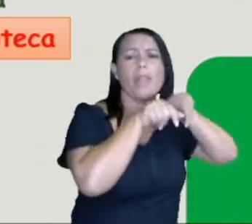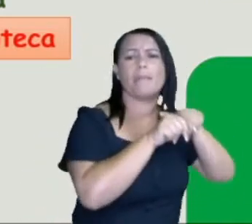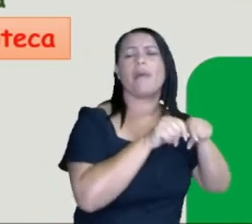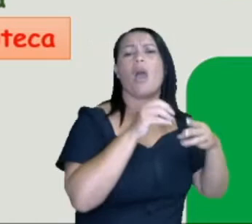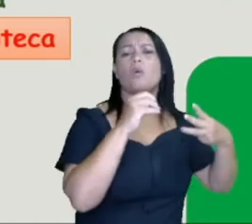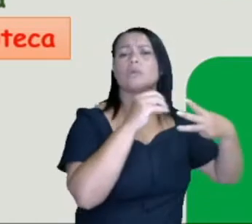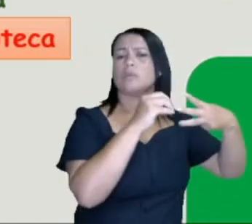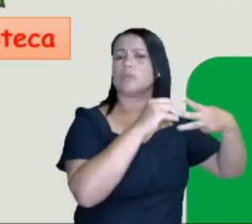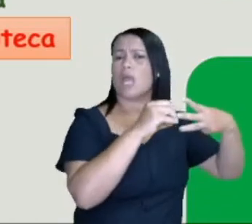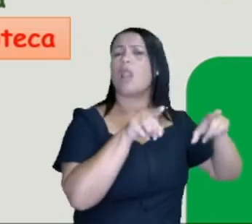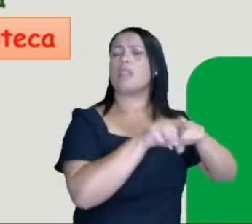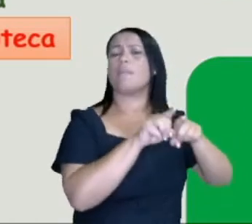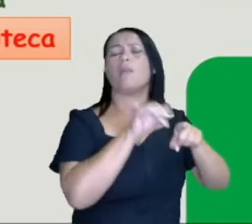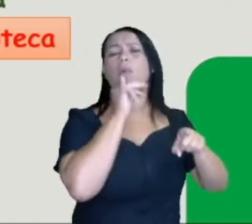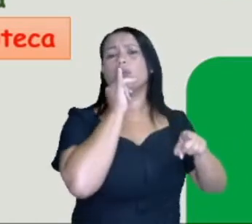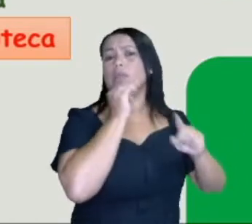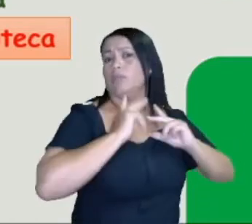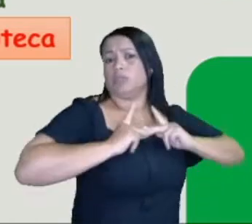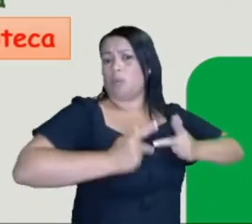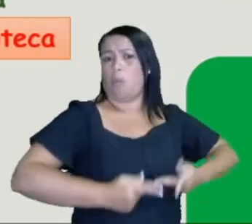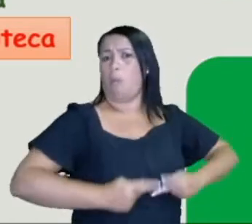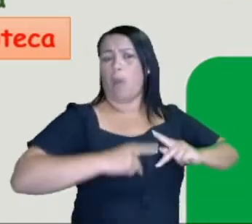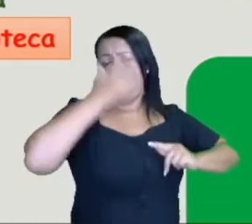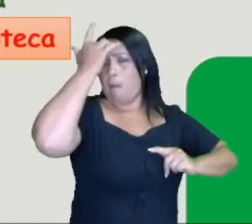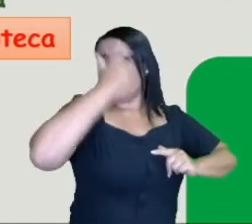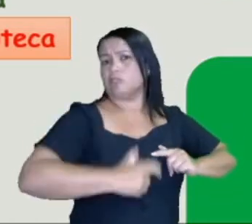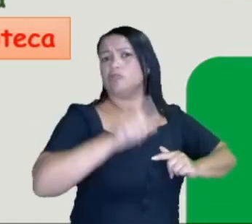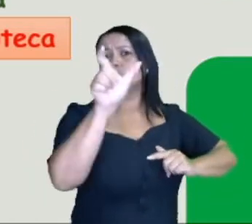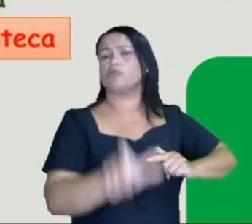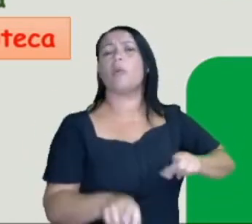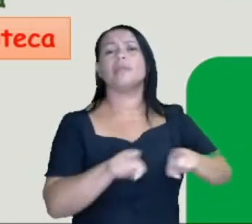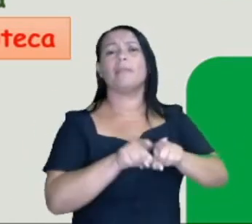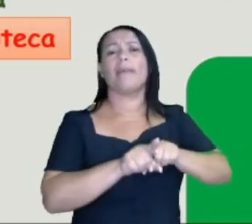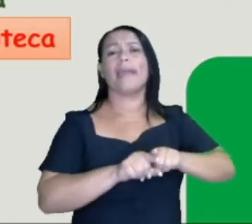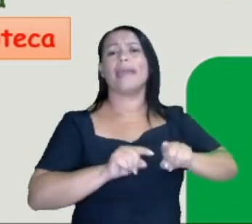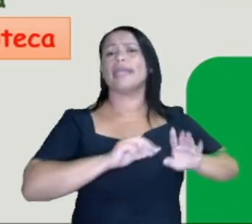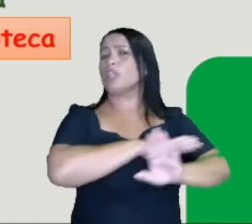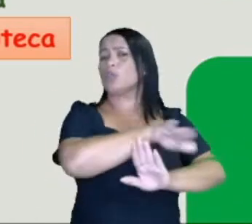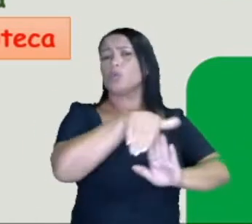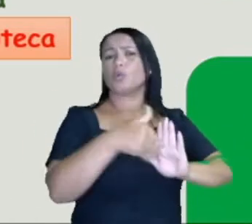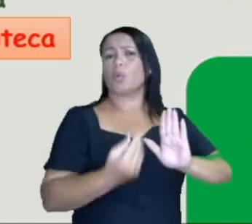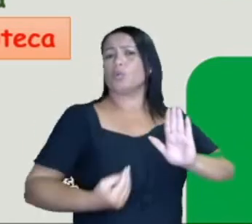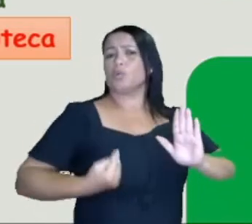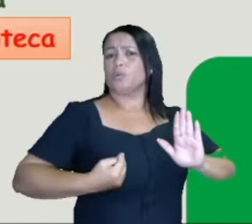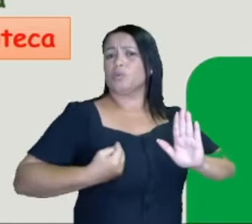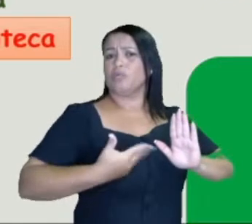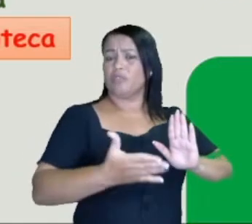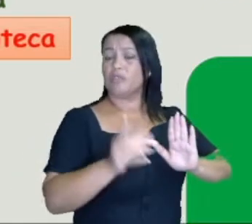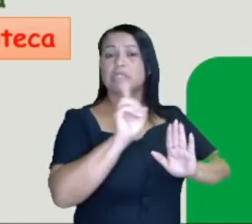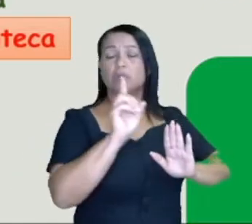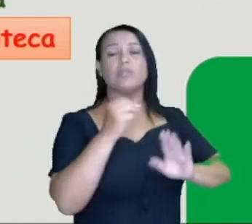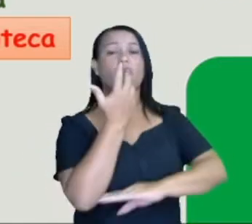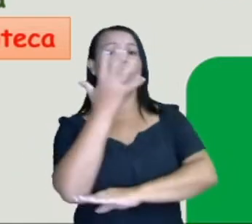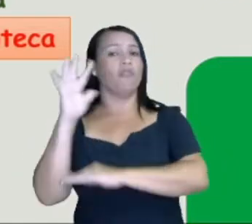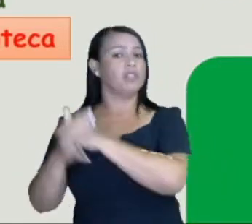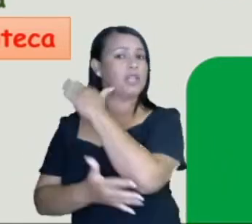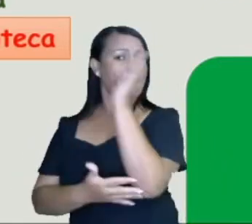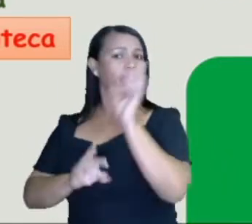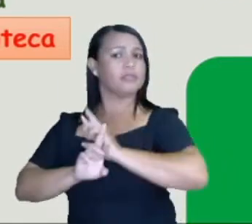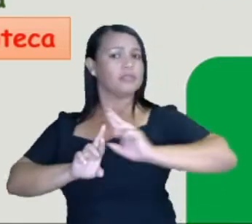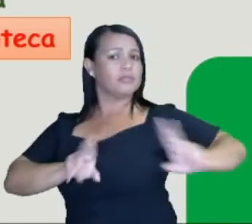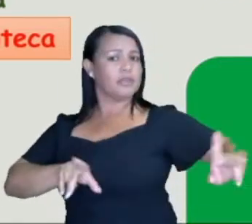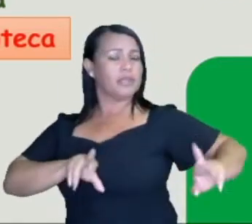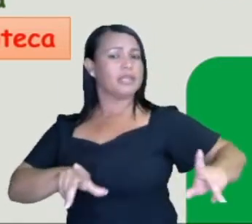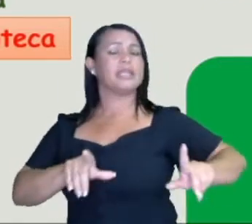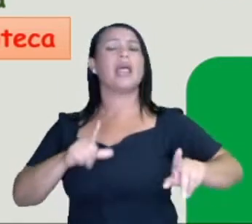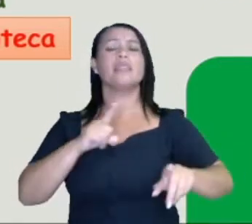são células de seres humanos, são células de todos os seres vivos que não são vegetais. E